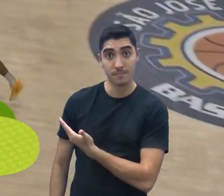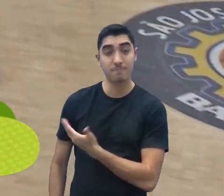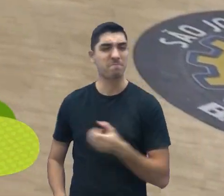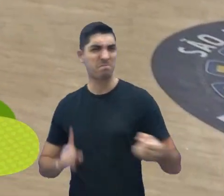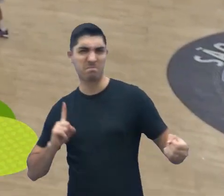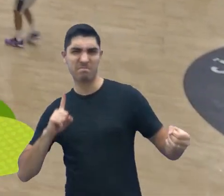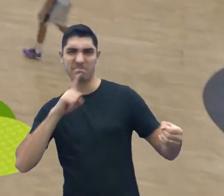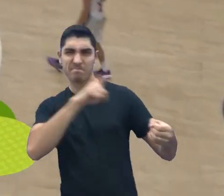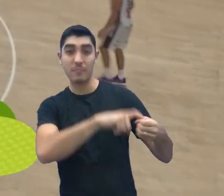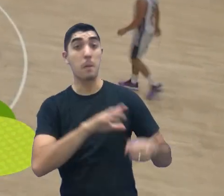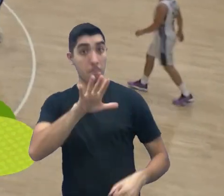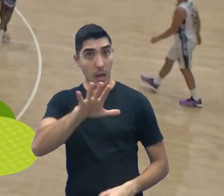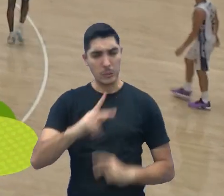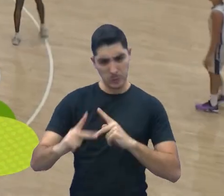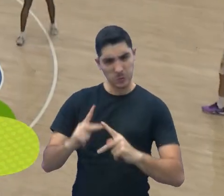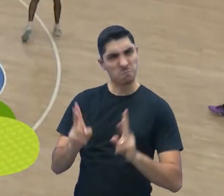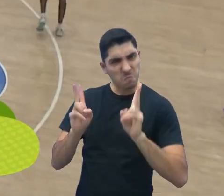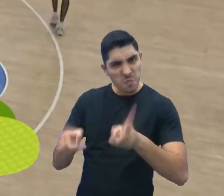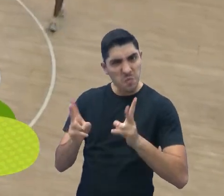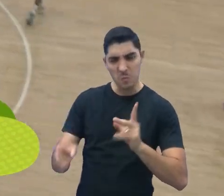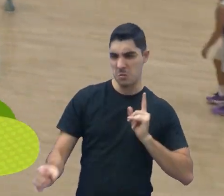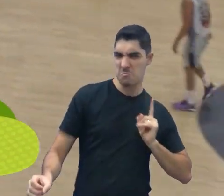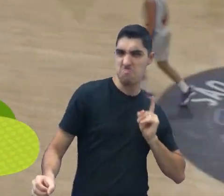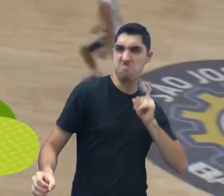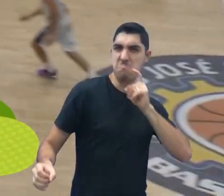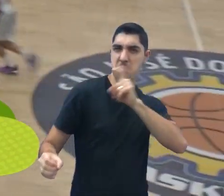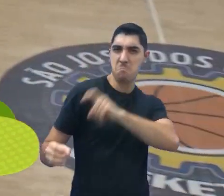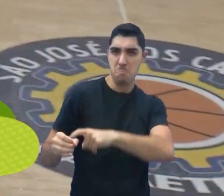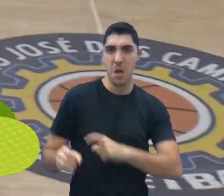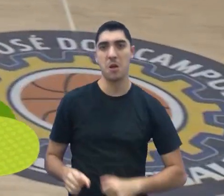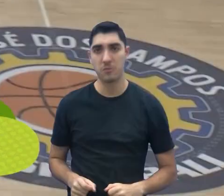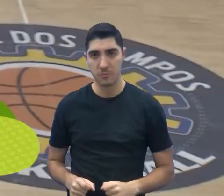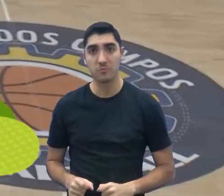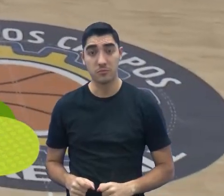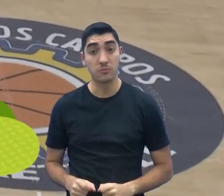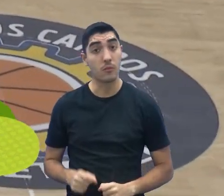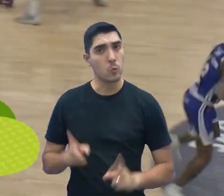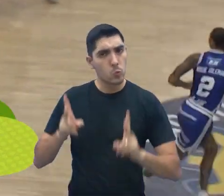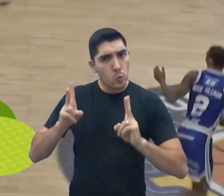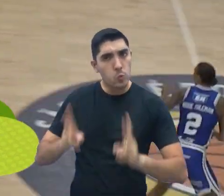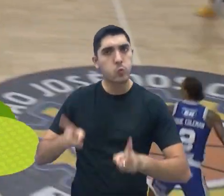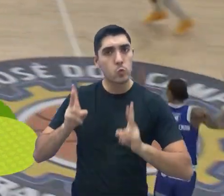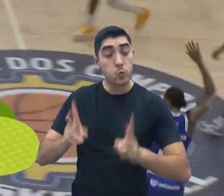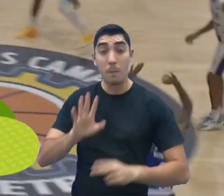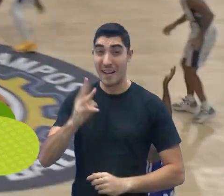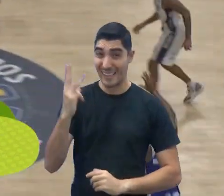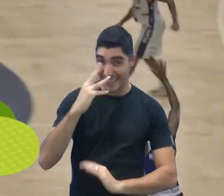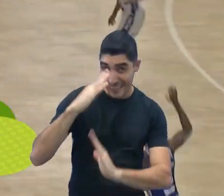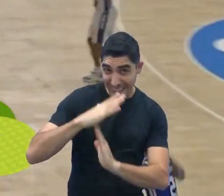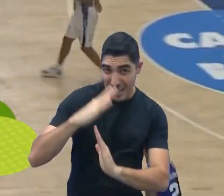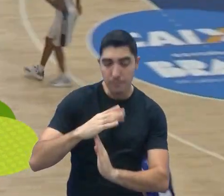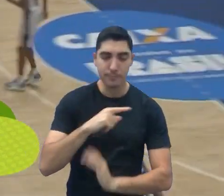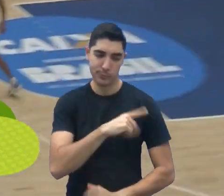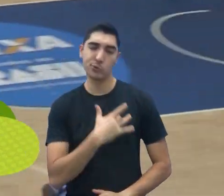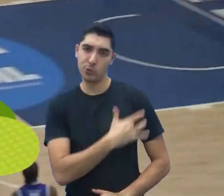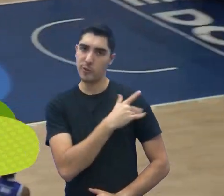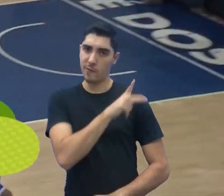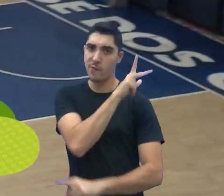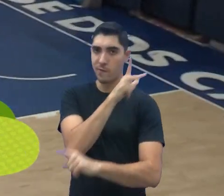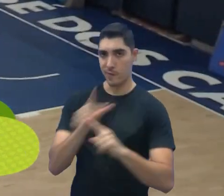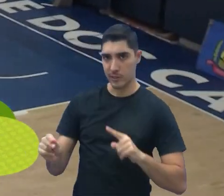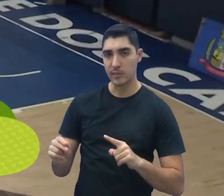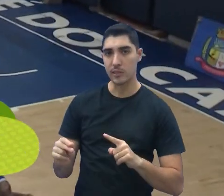o norte-americano devolvia na mesma moeda. Mesmo assim, o terceiro quarto terminou com vitória